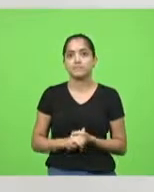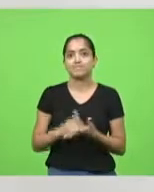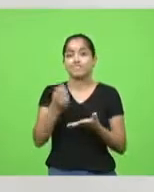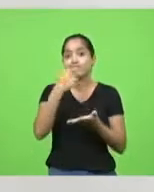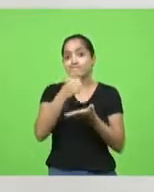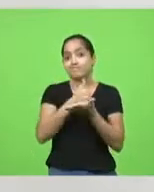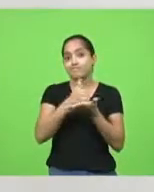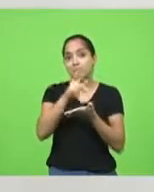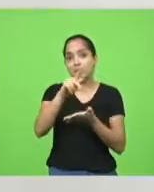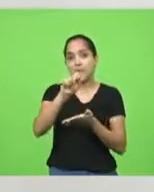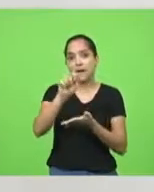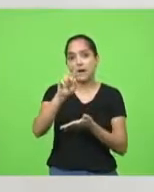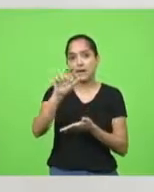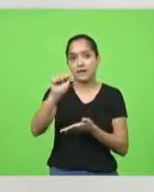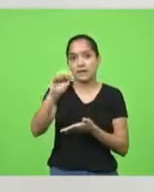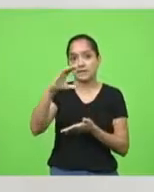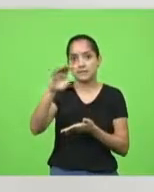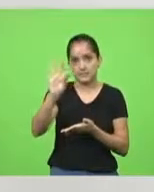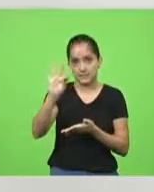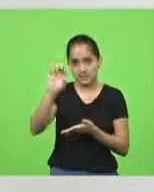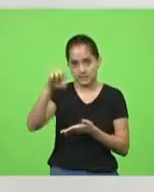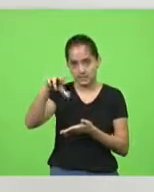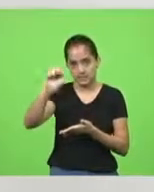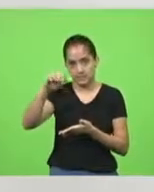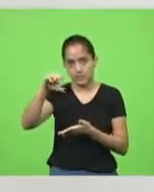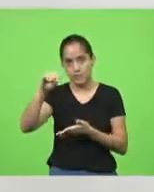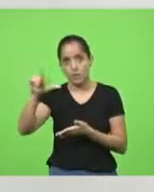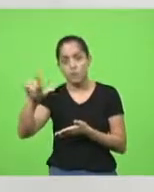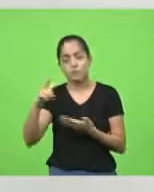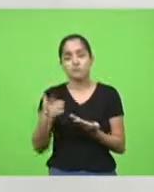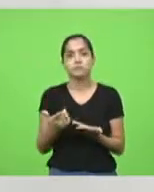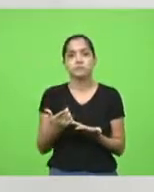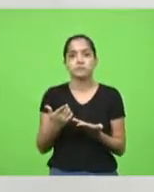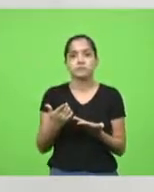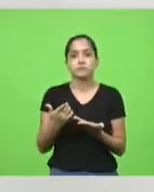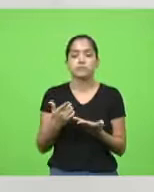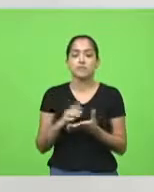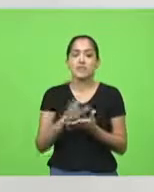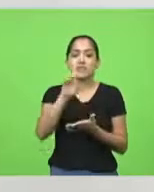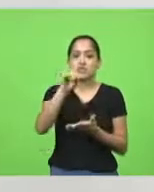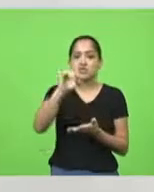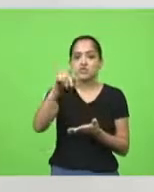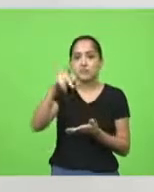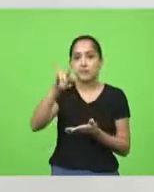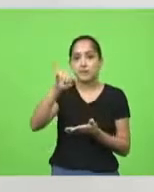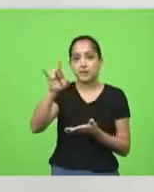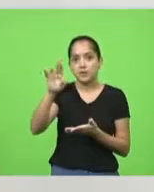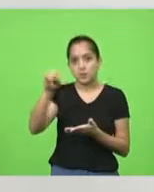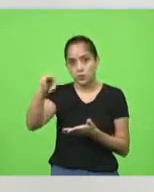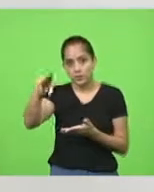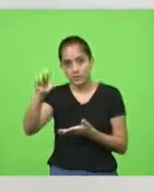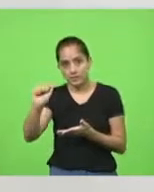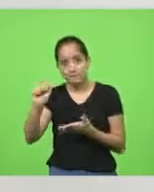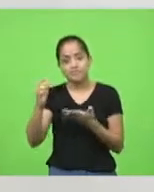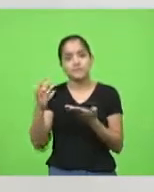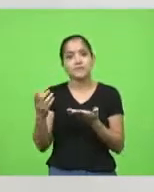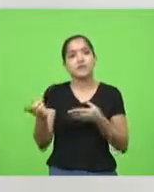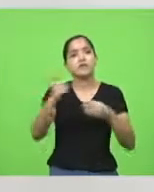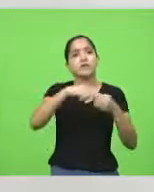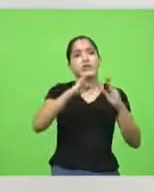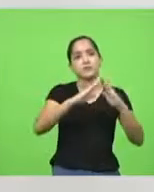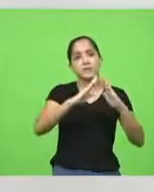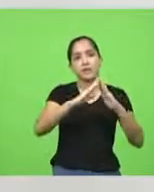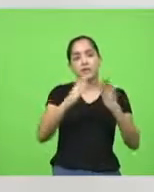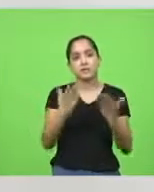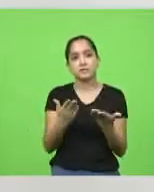Paracetamol e massagem nas costas. Dipirona, vai para casa. Eu